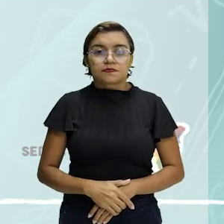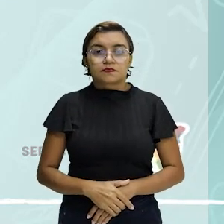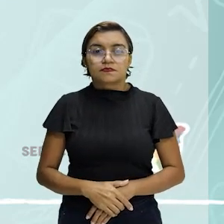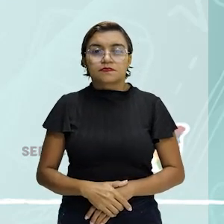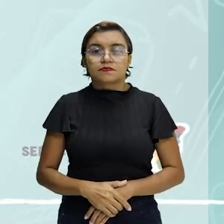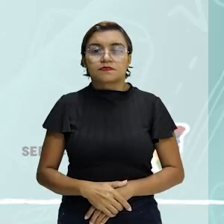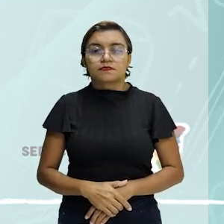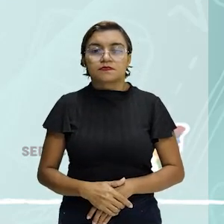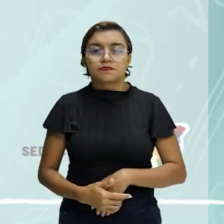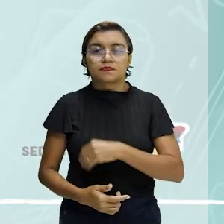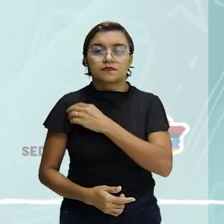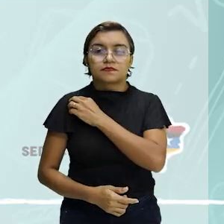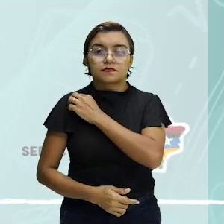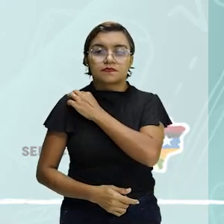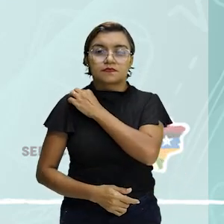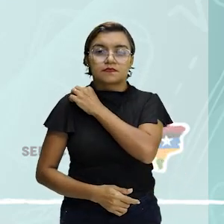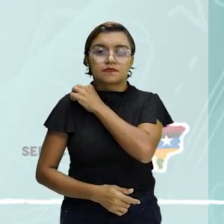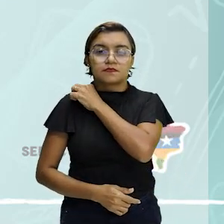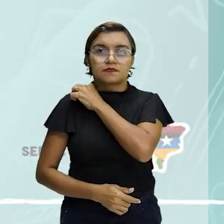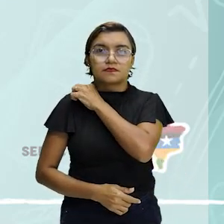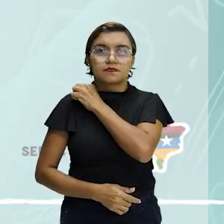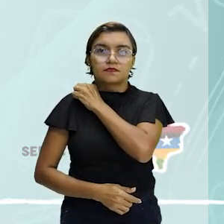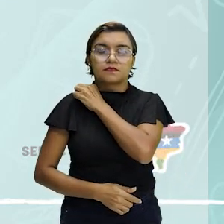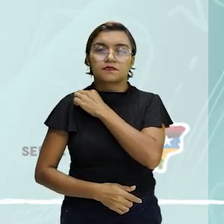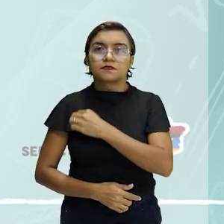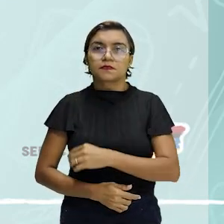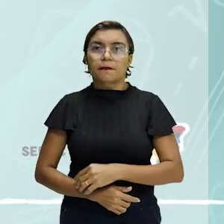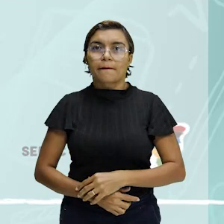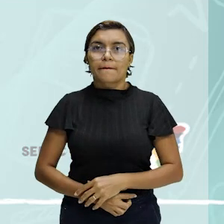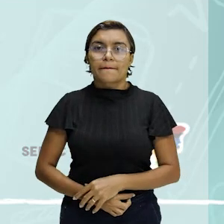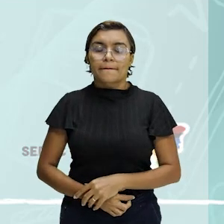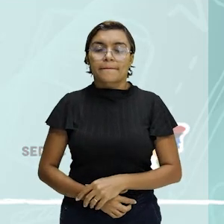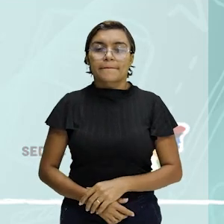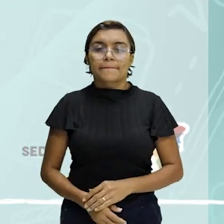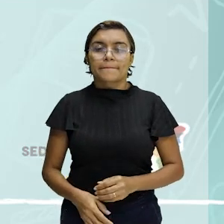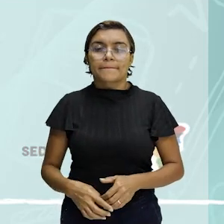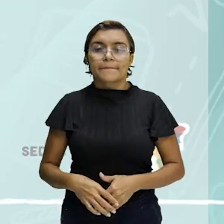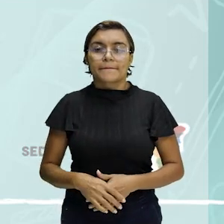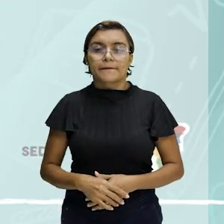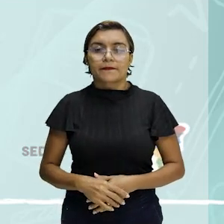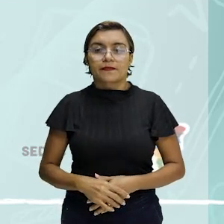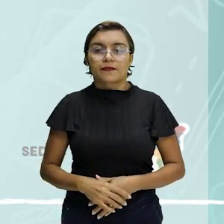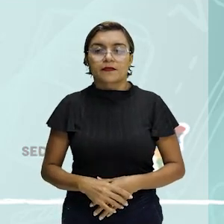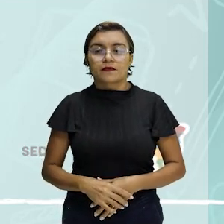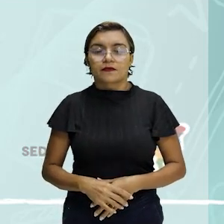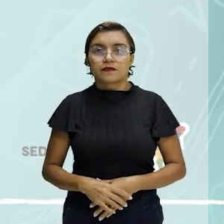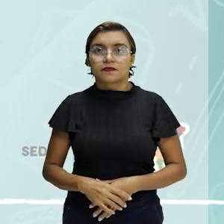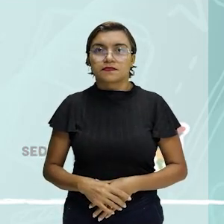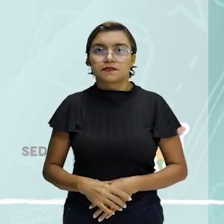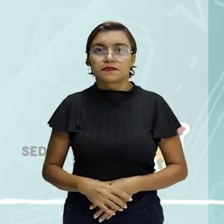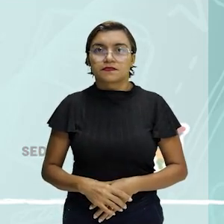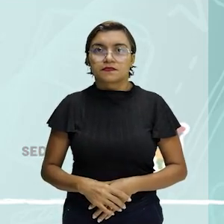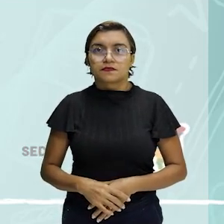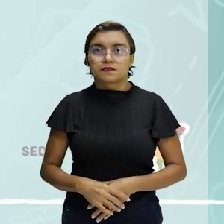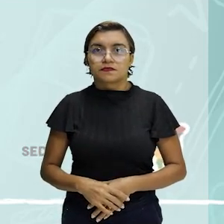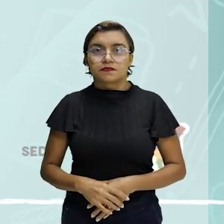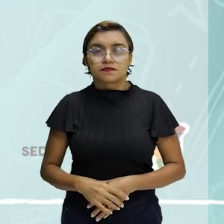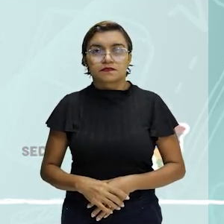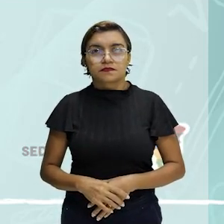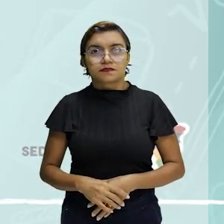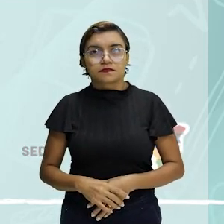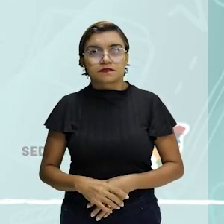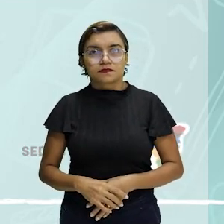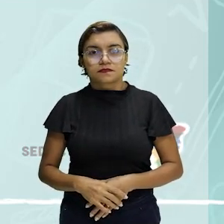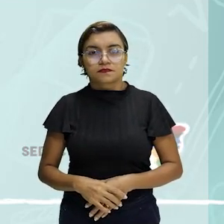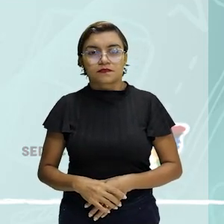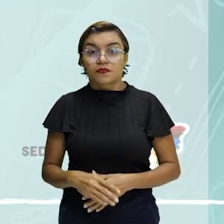Kanamori, substituiu a escala Richter para medir a magnitude de terremotos em termos de energia liberada. Bom,